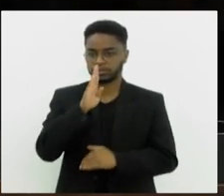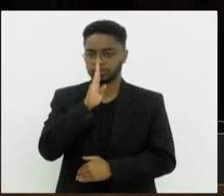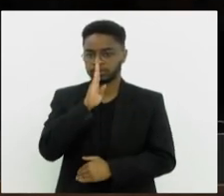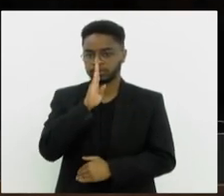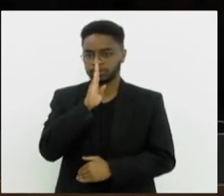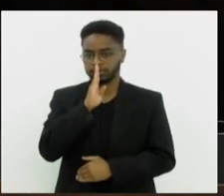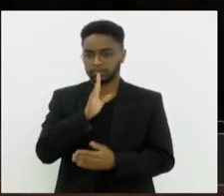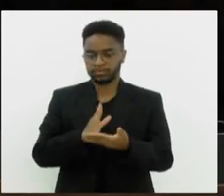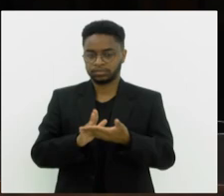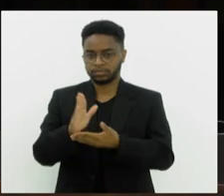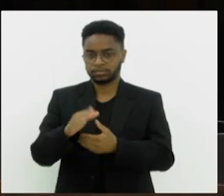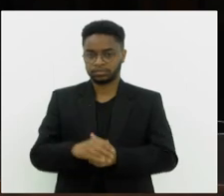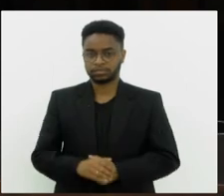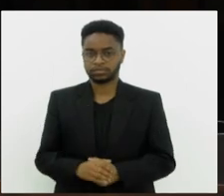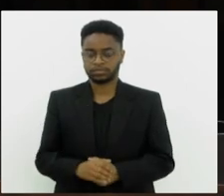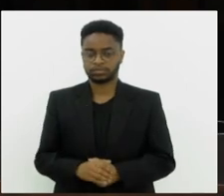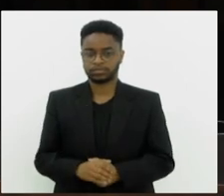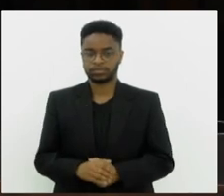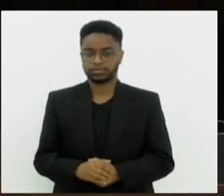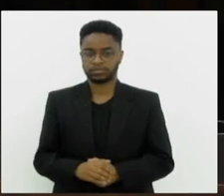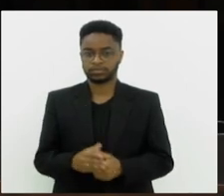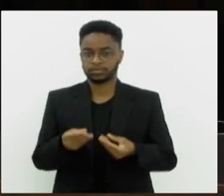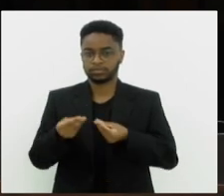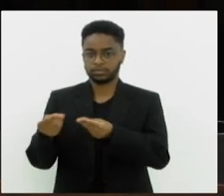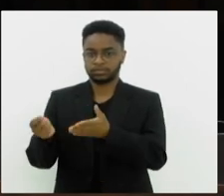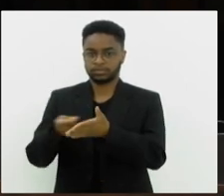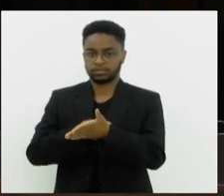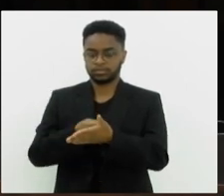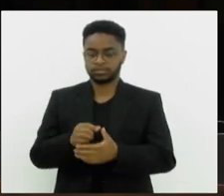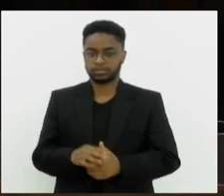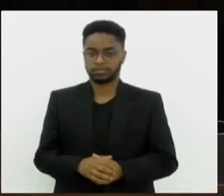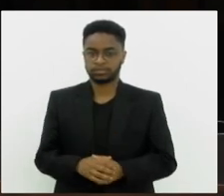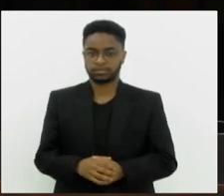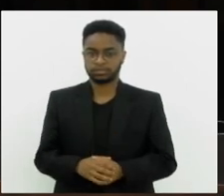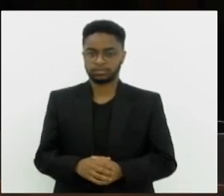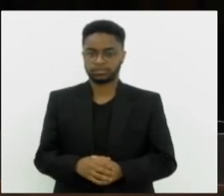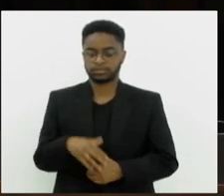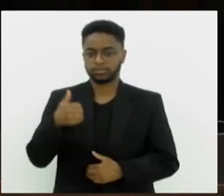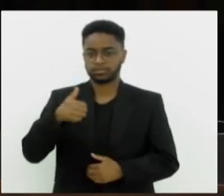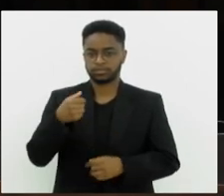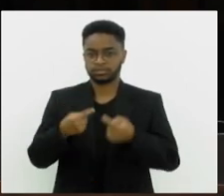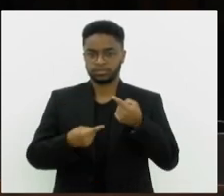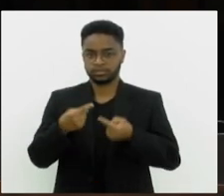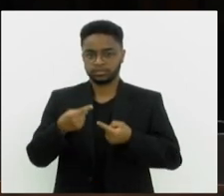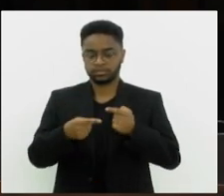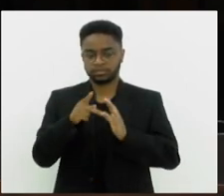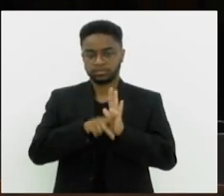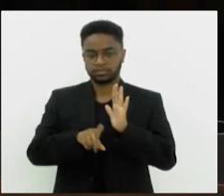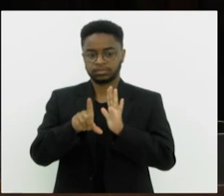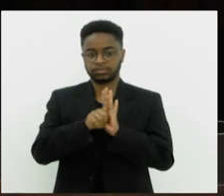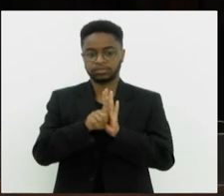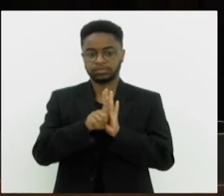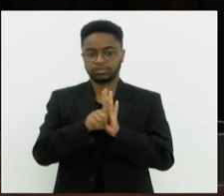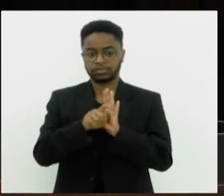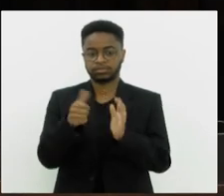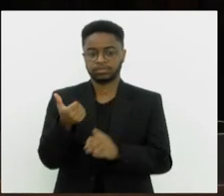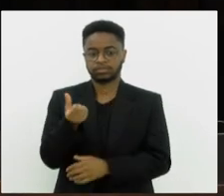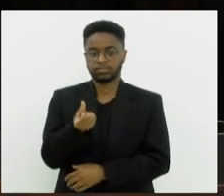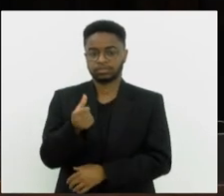estão. Aprovado. Vai autógrafo. Em primeira discussão, projeto de lei